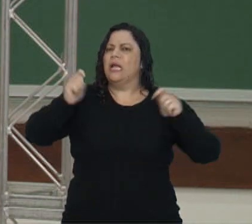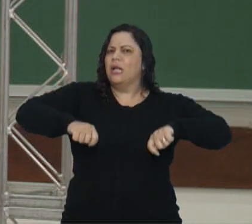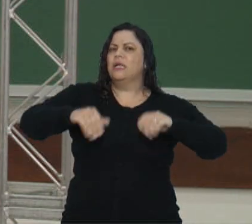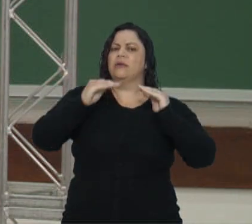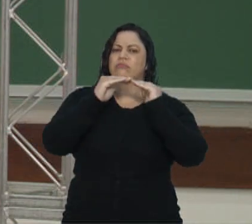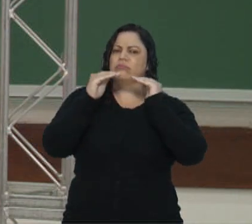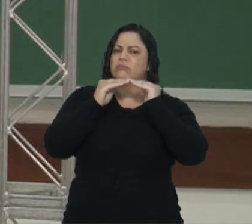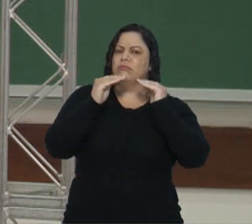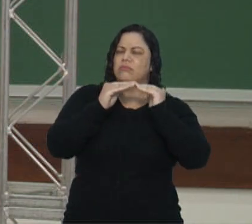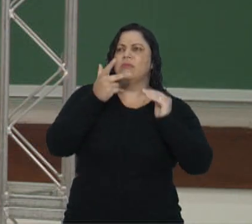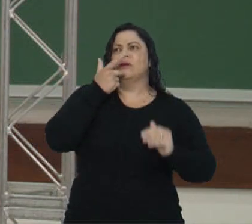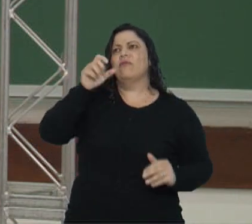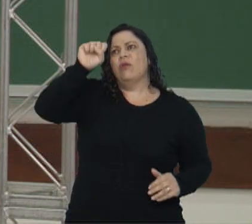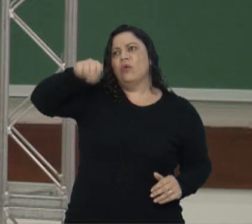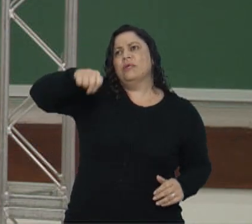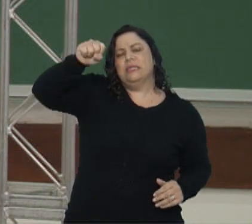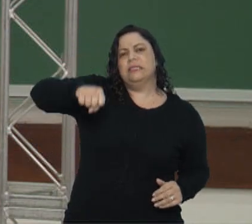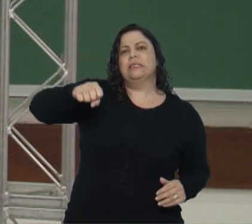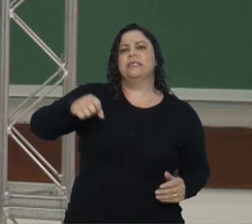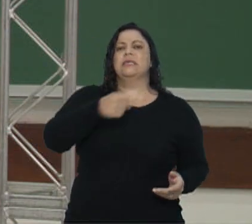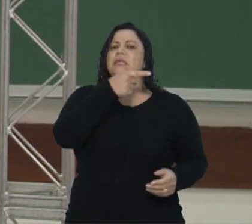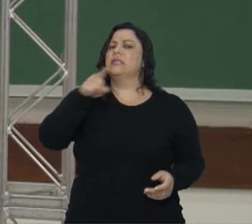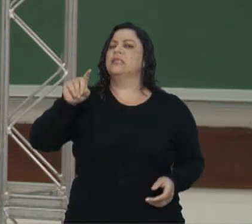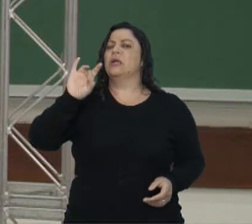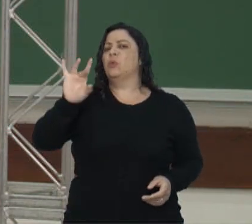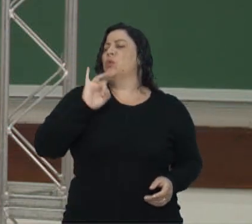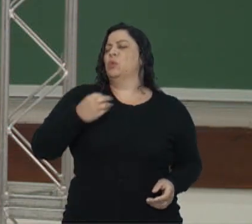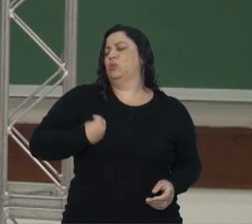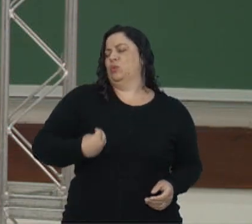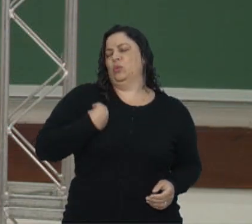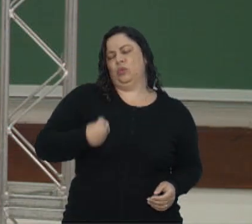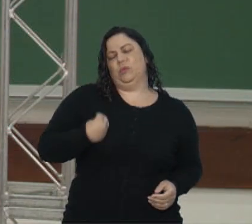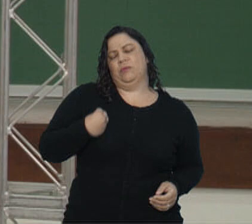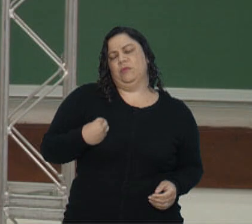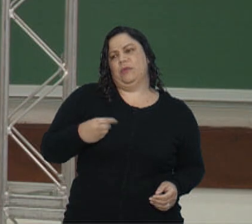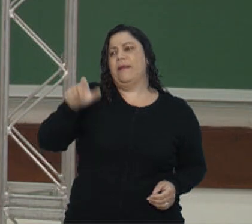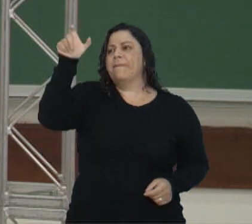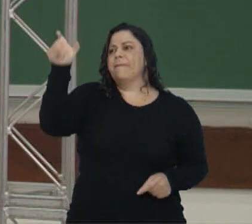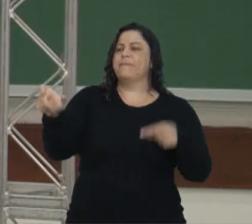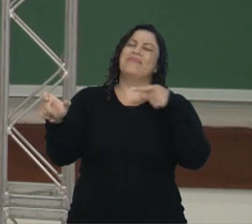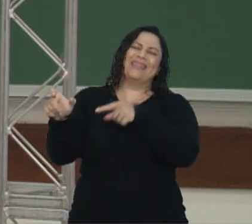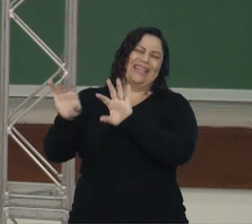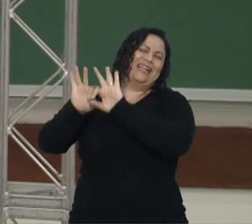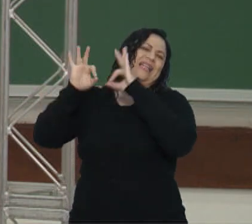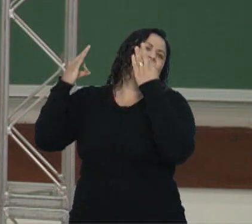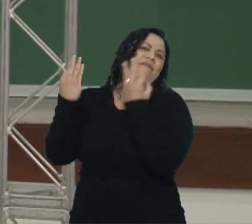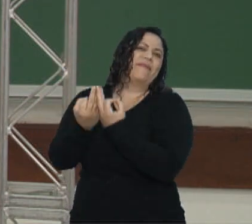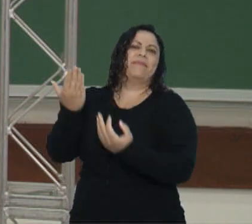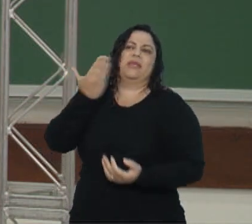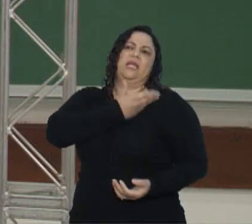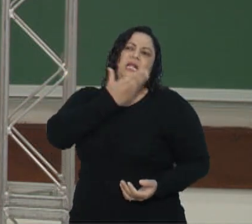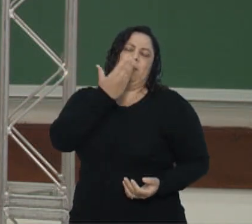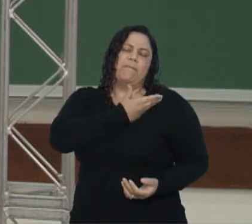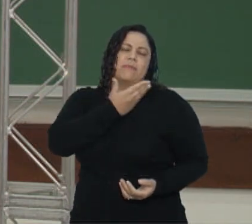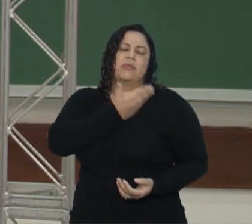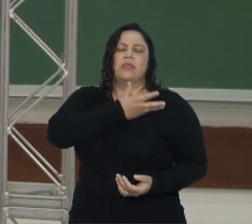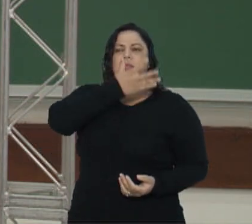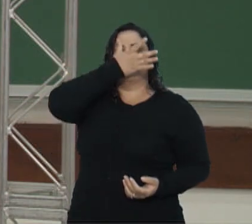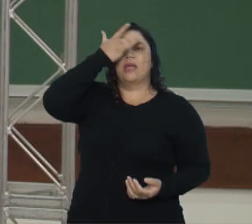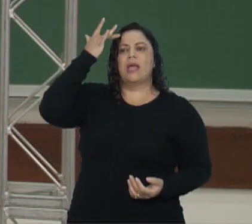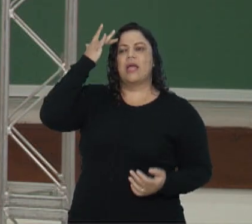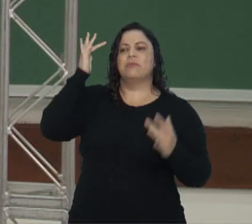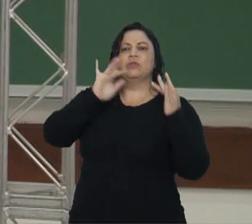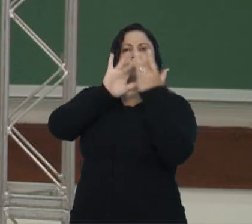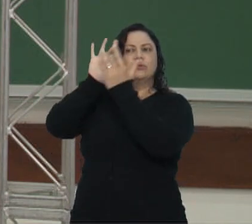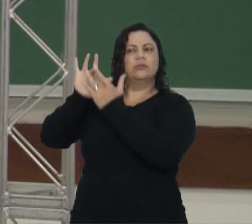que sim. Né? Não só viver melhor, ele viver melhor, mas ele, a família dele, os amigos dele, pessoas que estão próximos